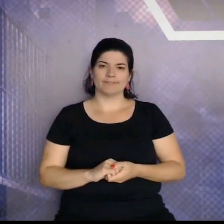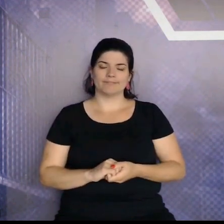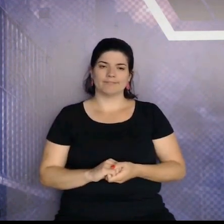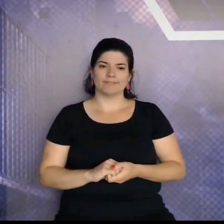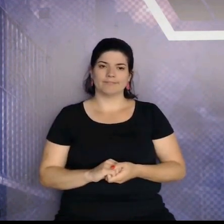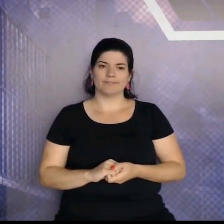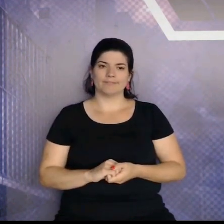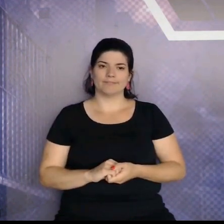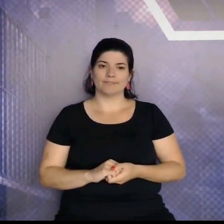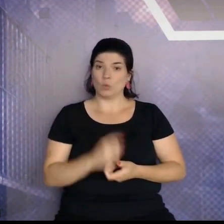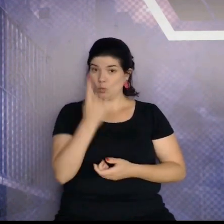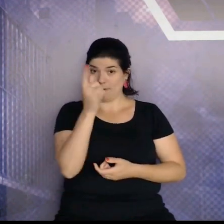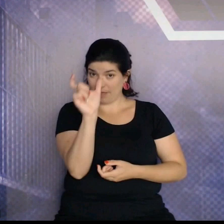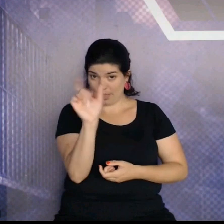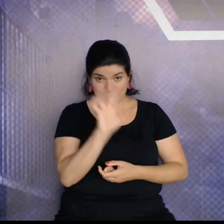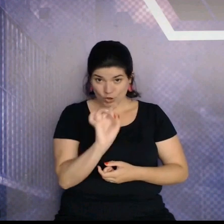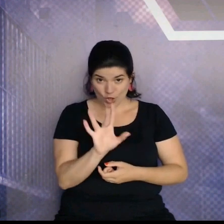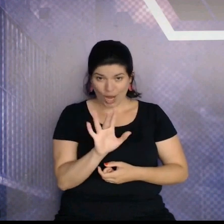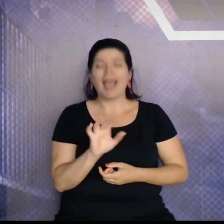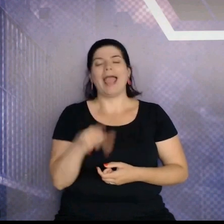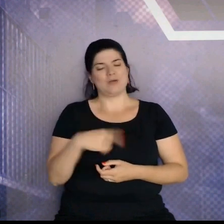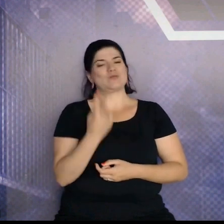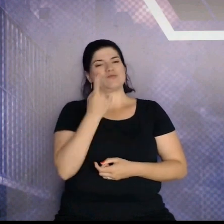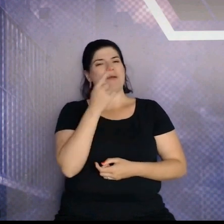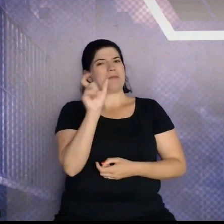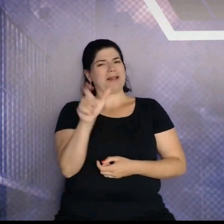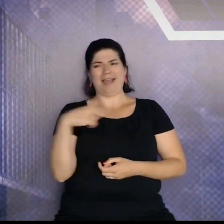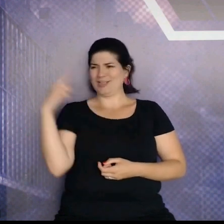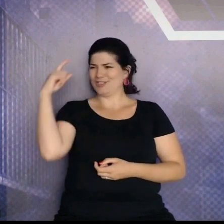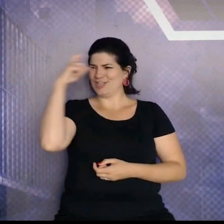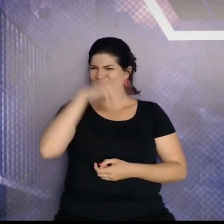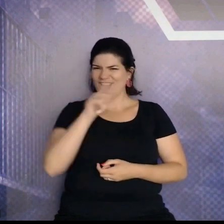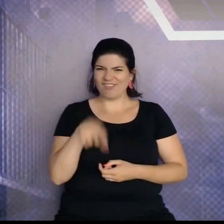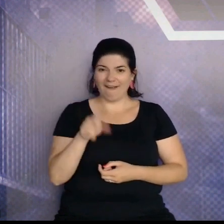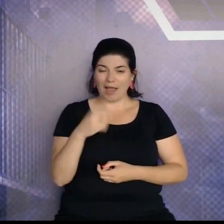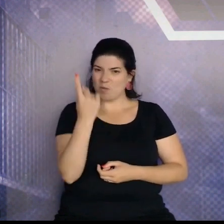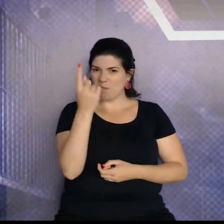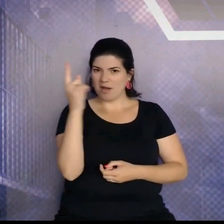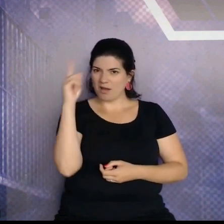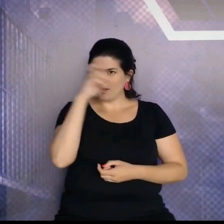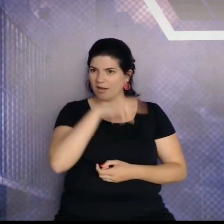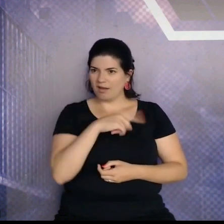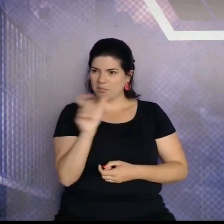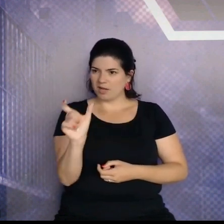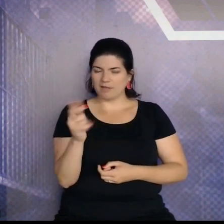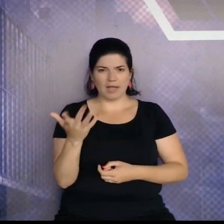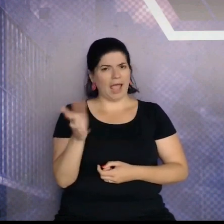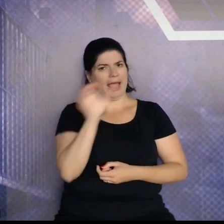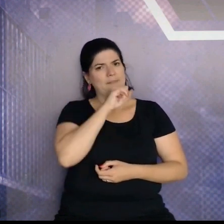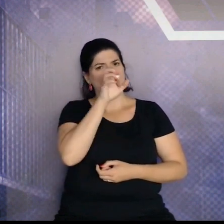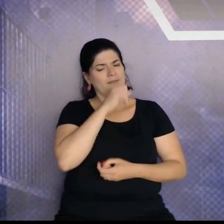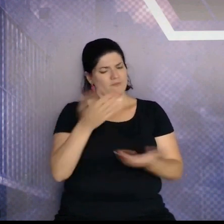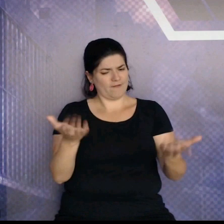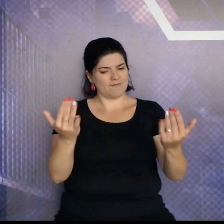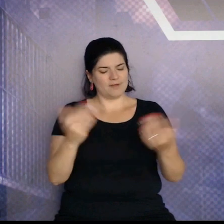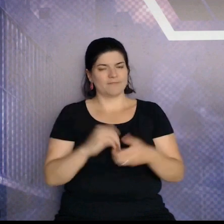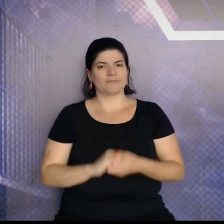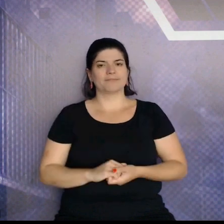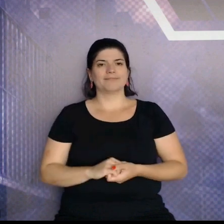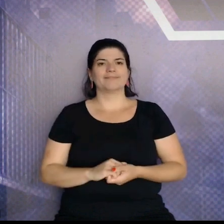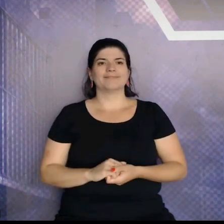Em uma palavra fica difícil, hein? Uma palavra. Você tá muito difícil. Uma palavra, pessoal. Jogo rápido, pessoal.